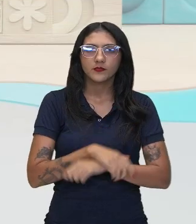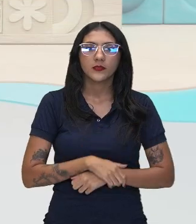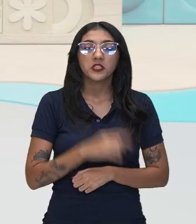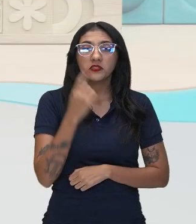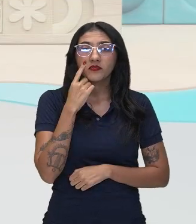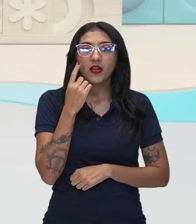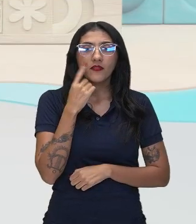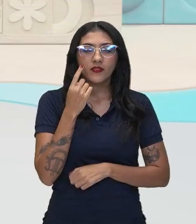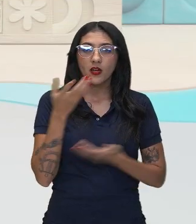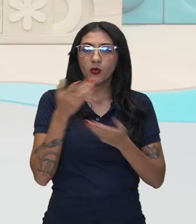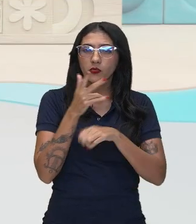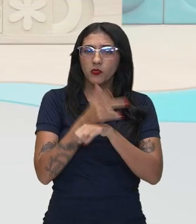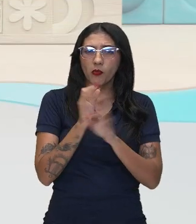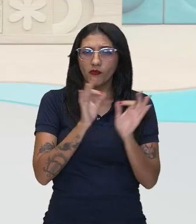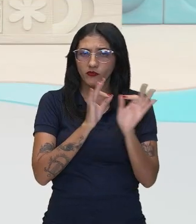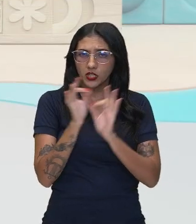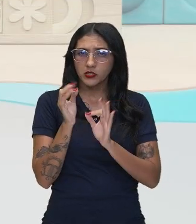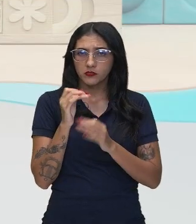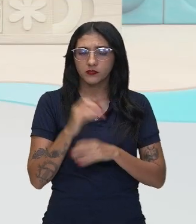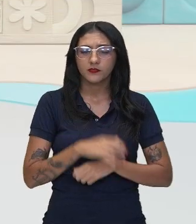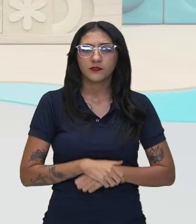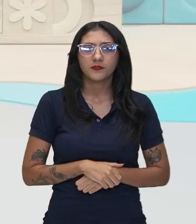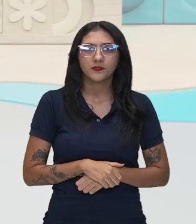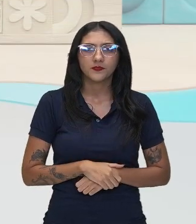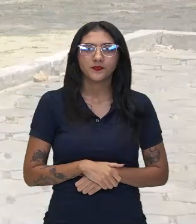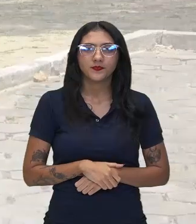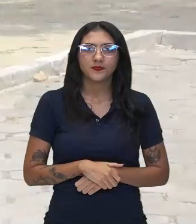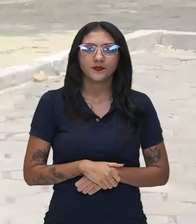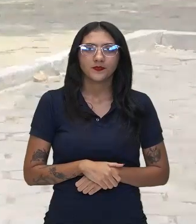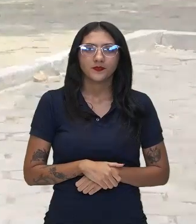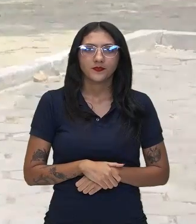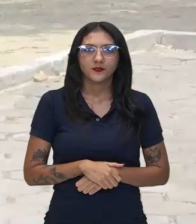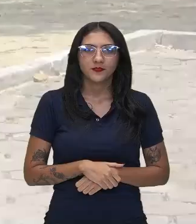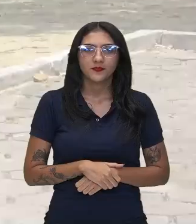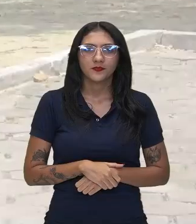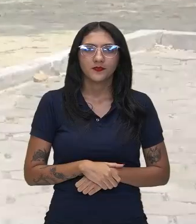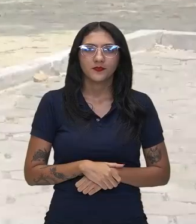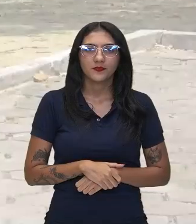agora, então, bem prático sobre esse exemplo.